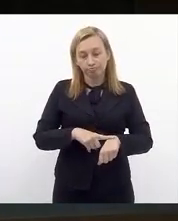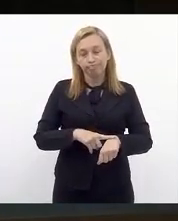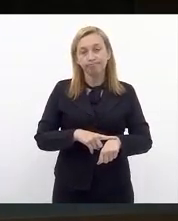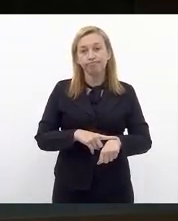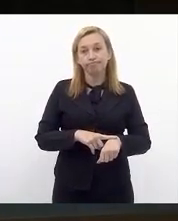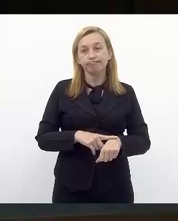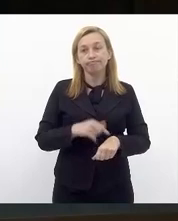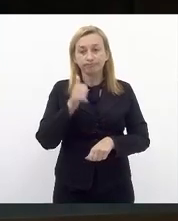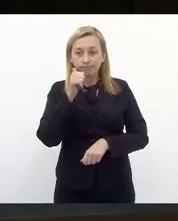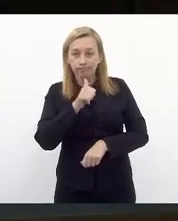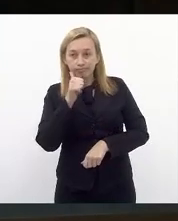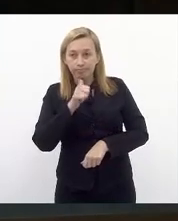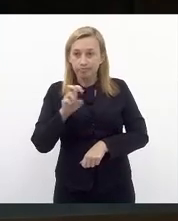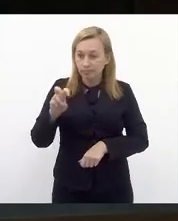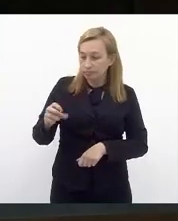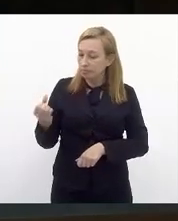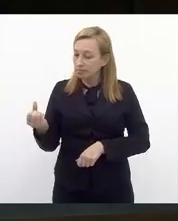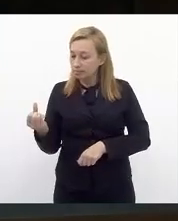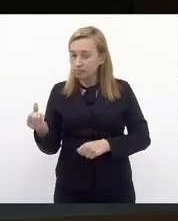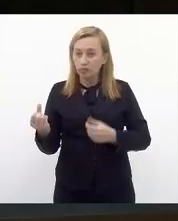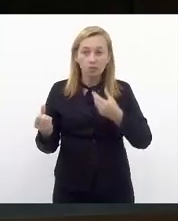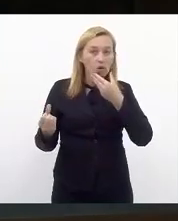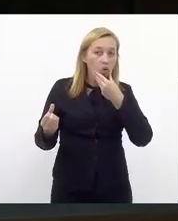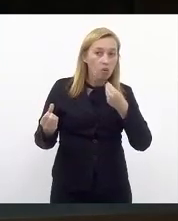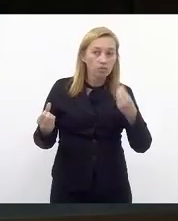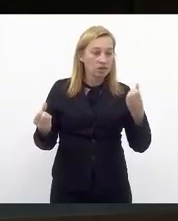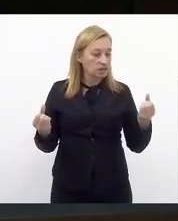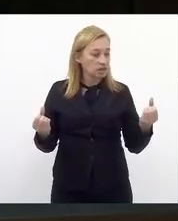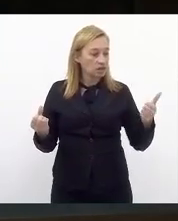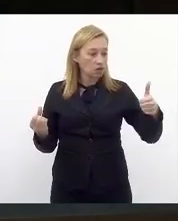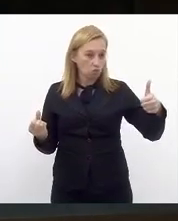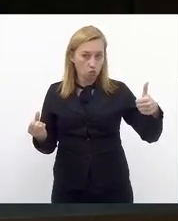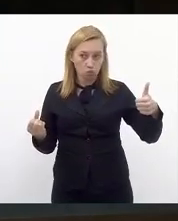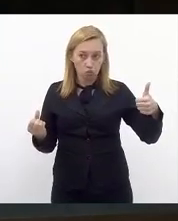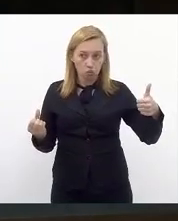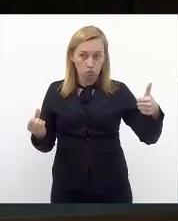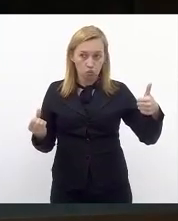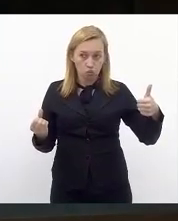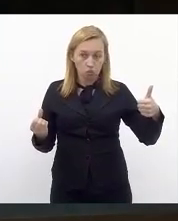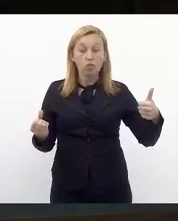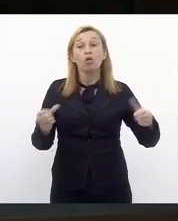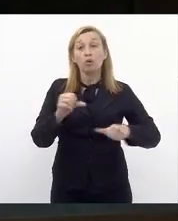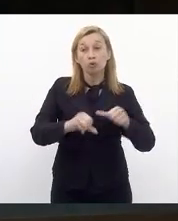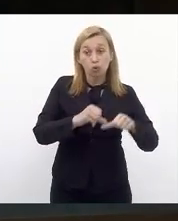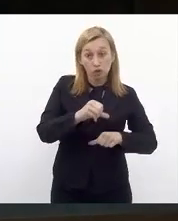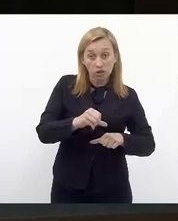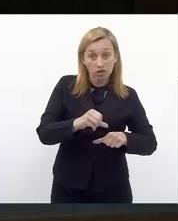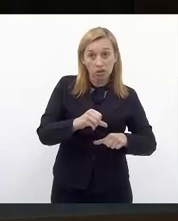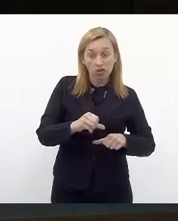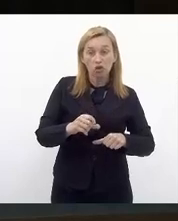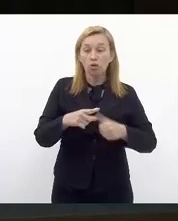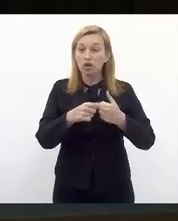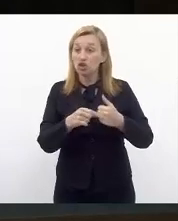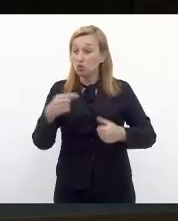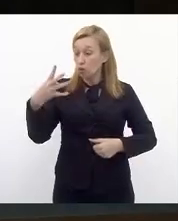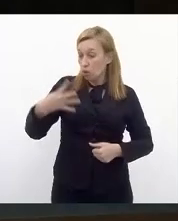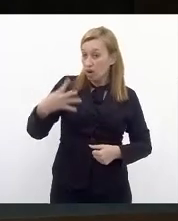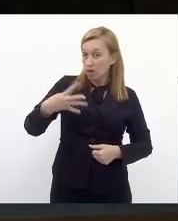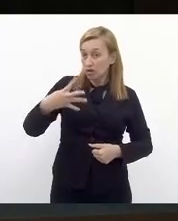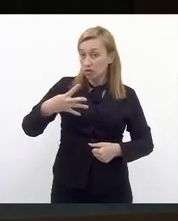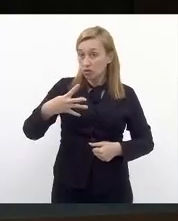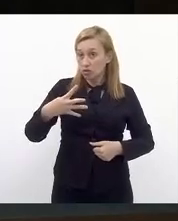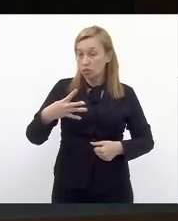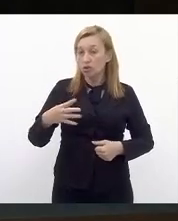para as mulheres de 56 anos e para o homem para 61 meio houve uma mudança e o artigo quatro